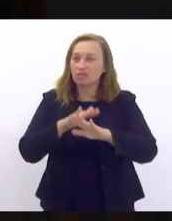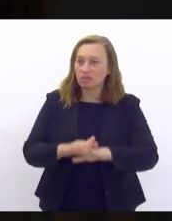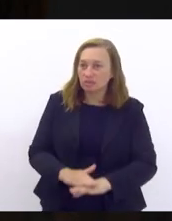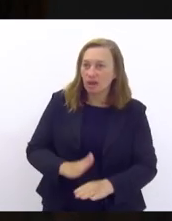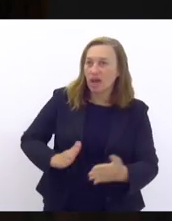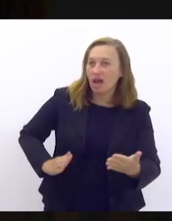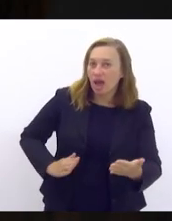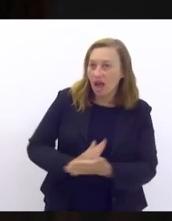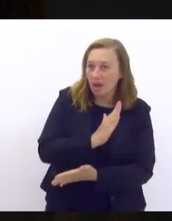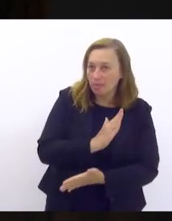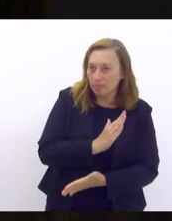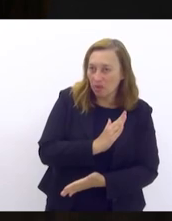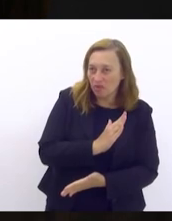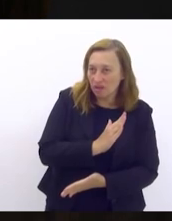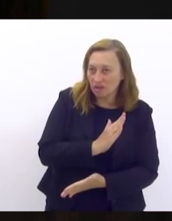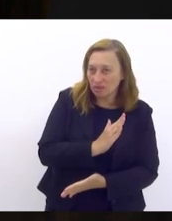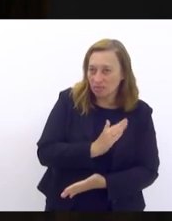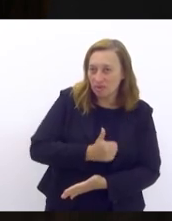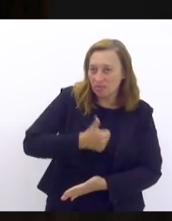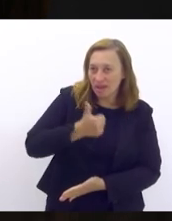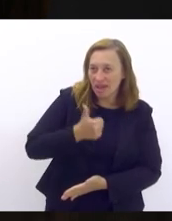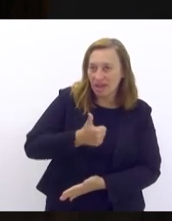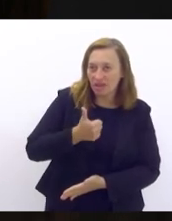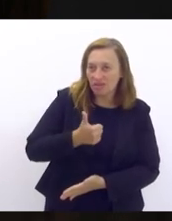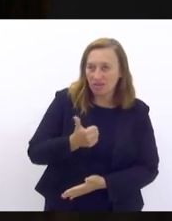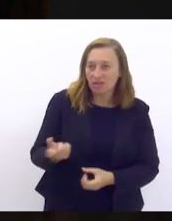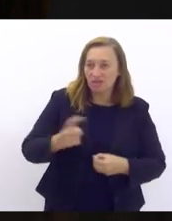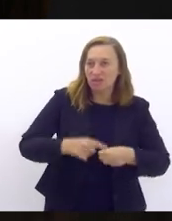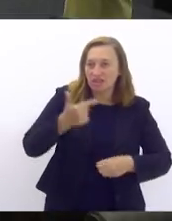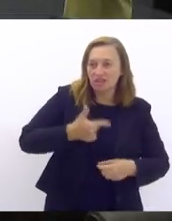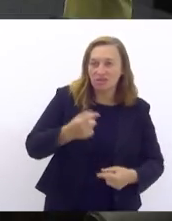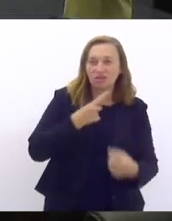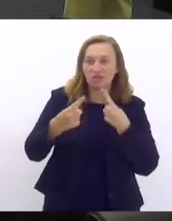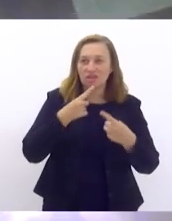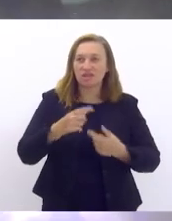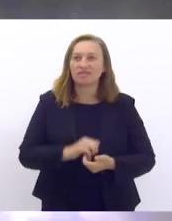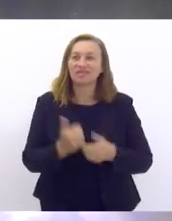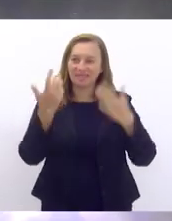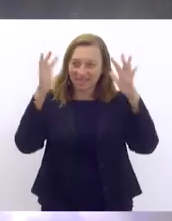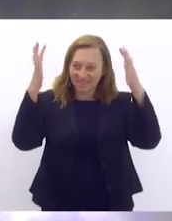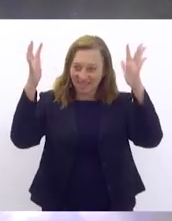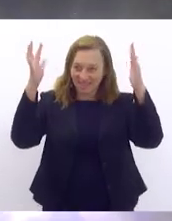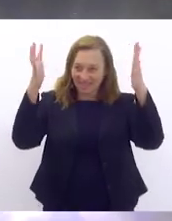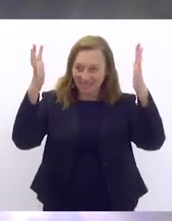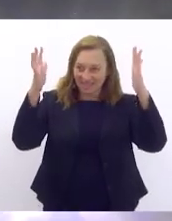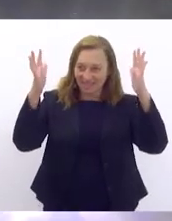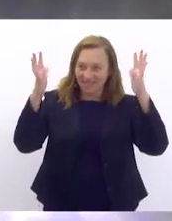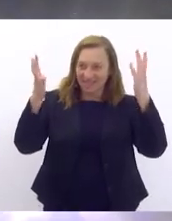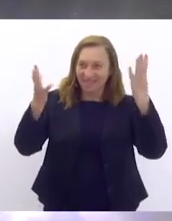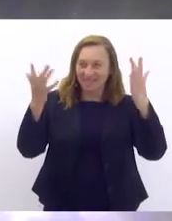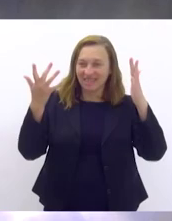como estão. Aprovada em primeira, retorno em segunda.